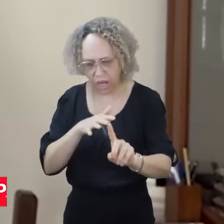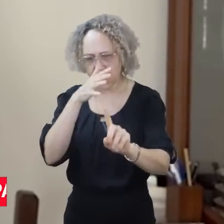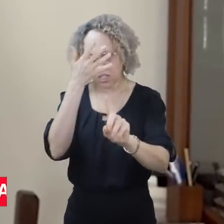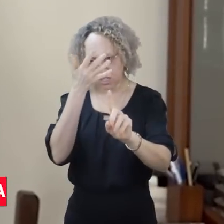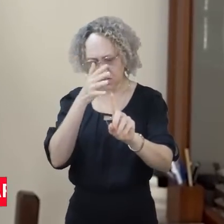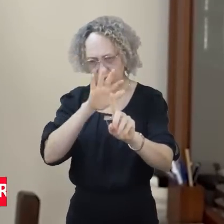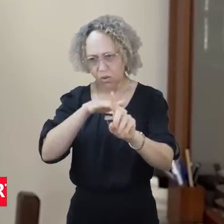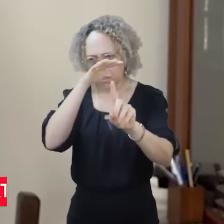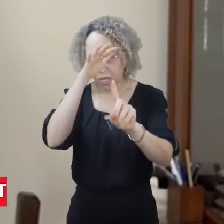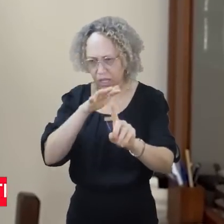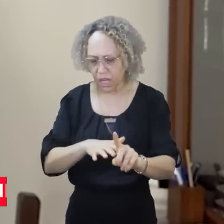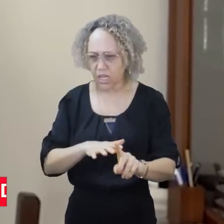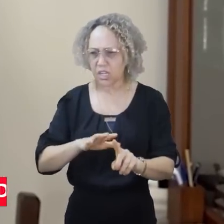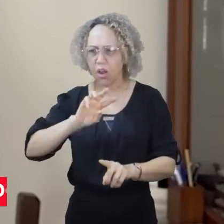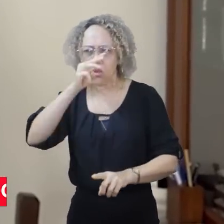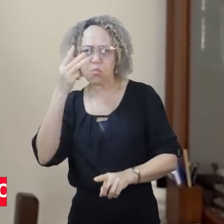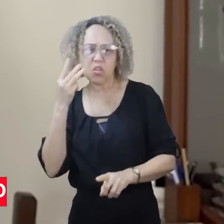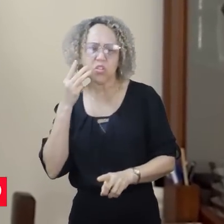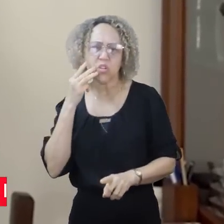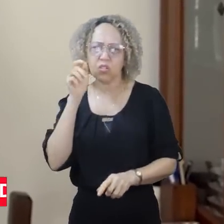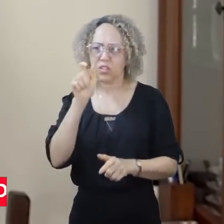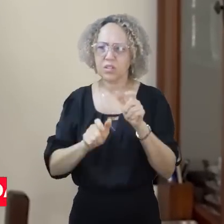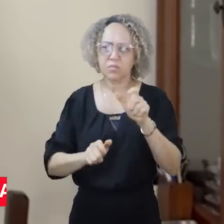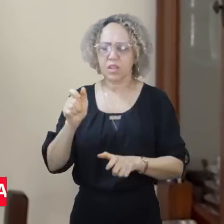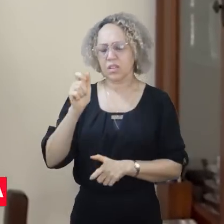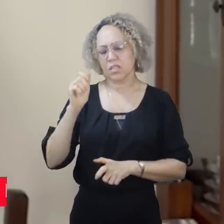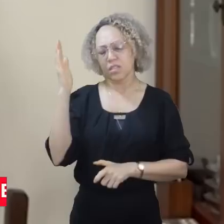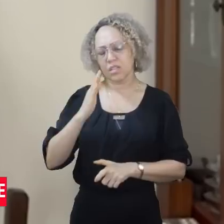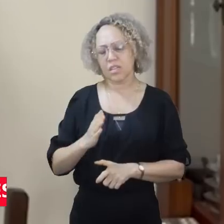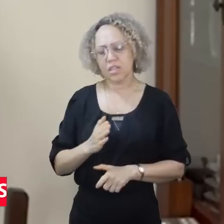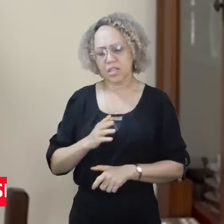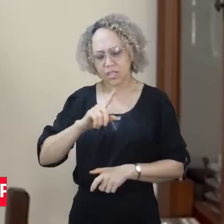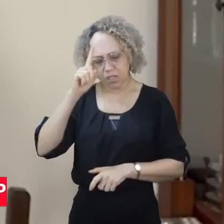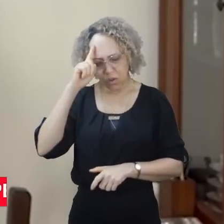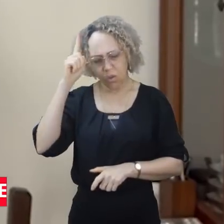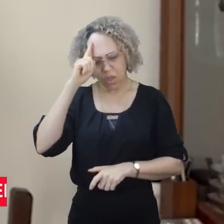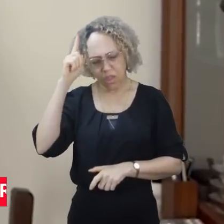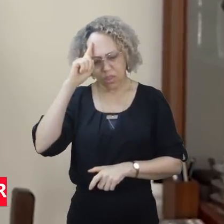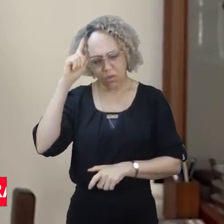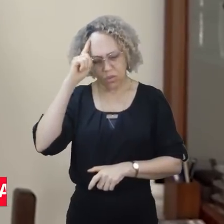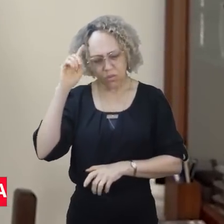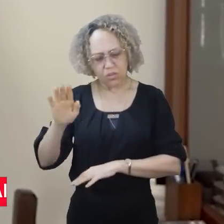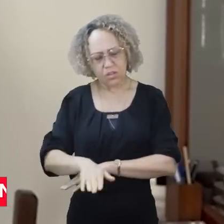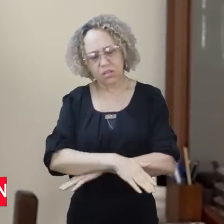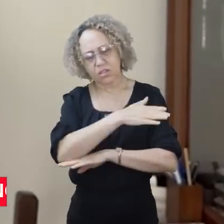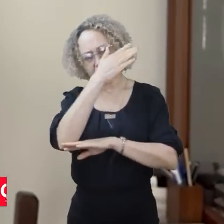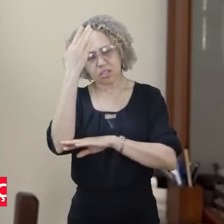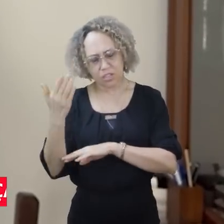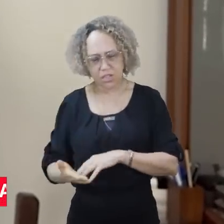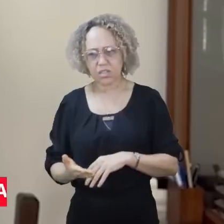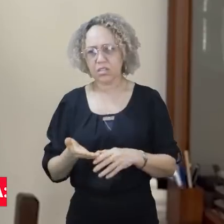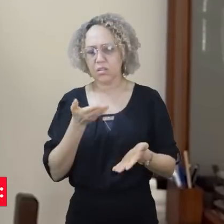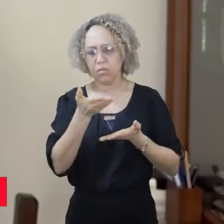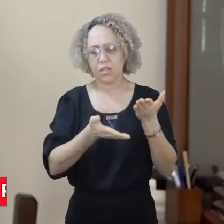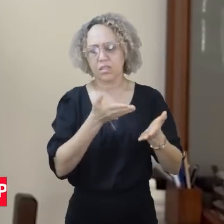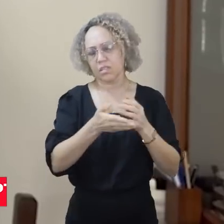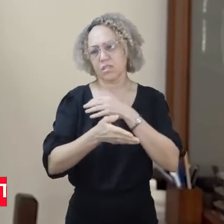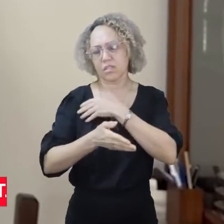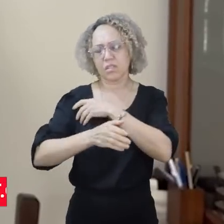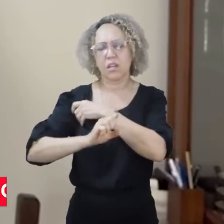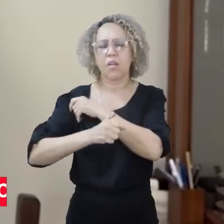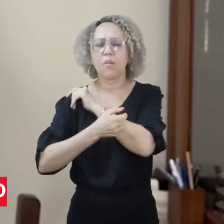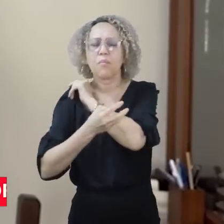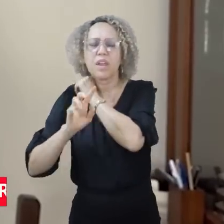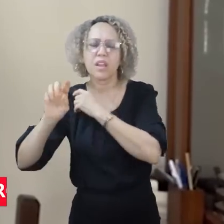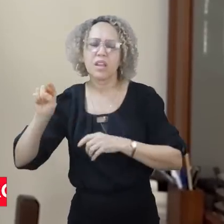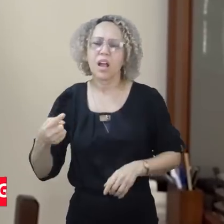que são atendidos diuturnamente pelo SUS, também em homenagem aos milhares e milhares e